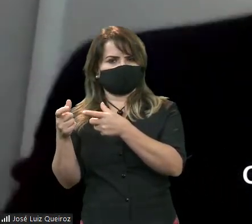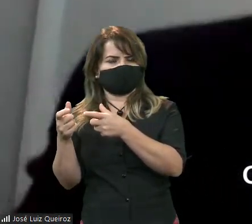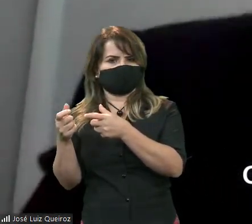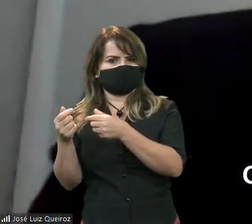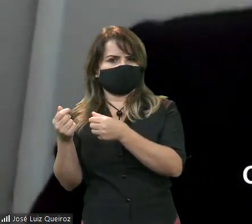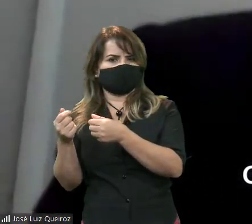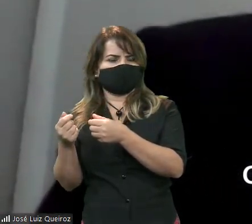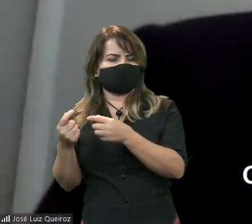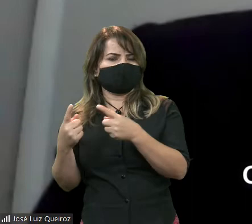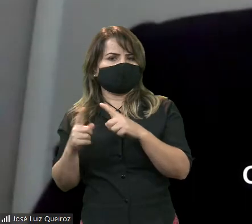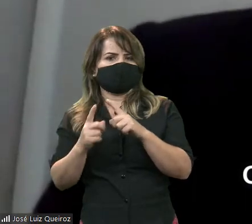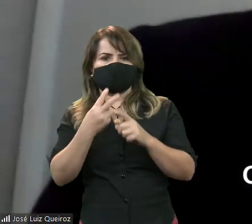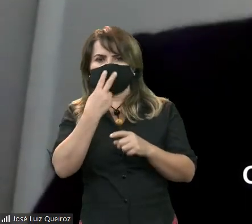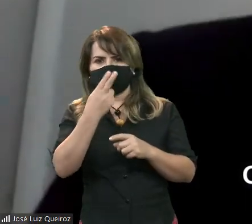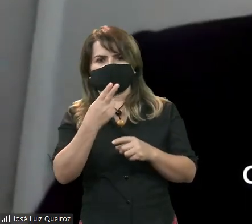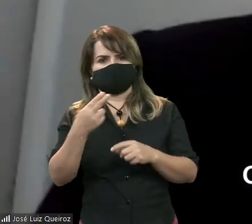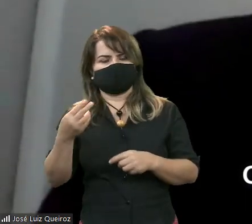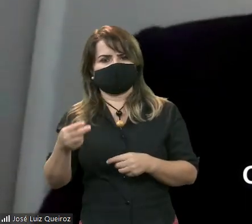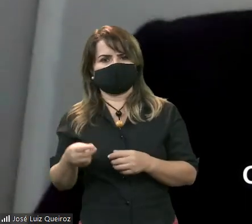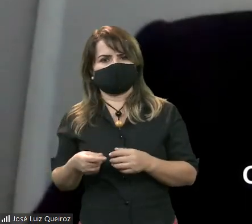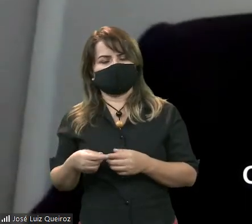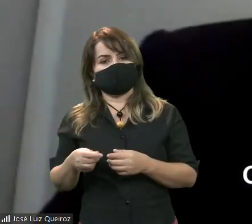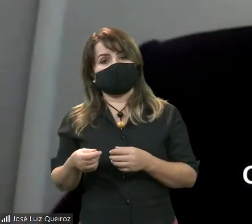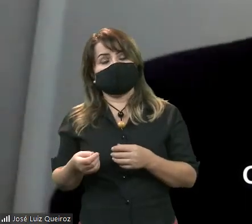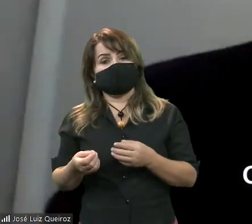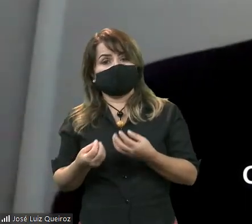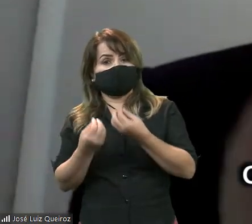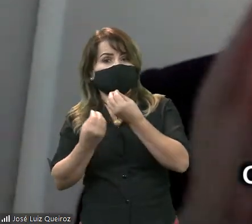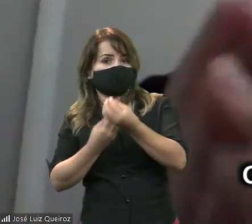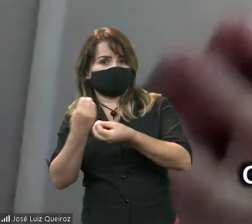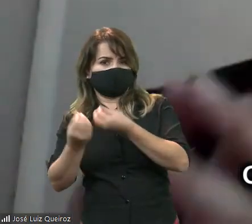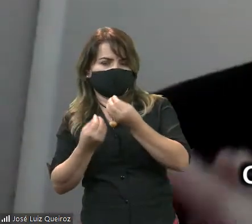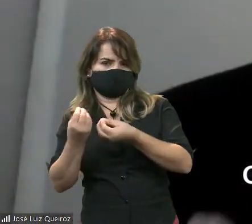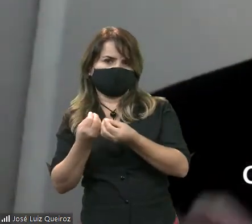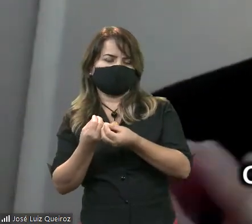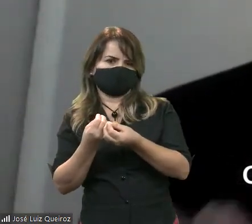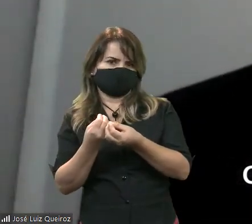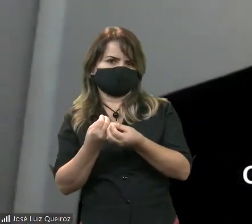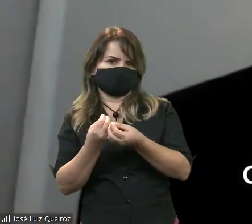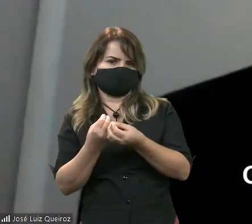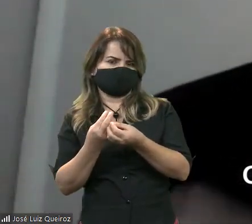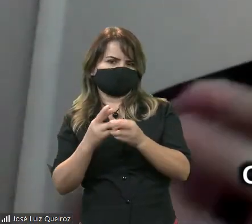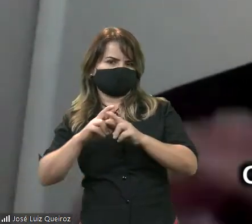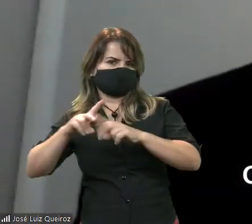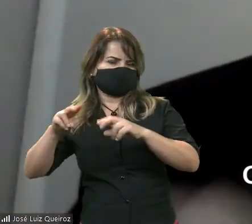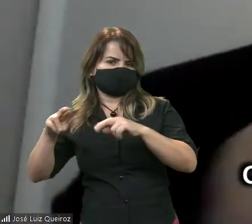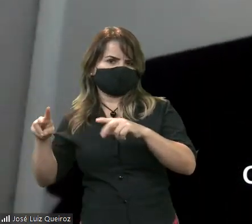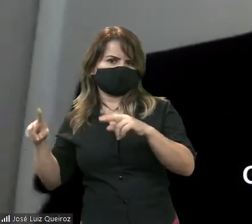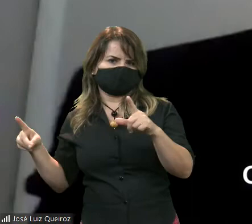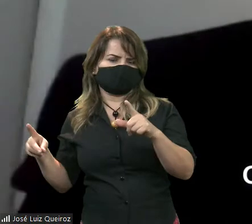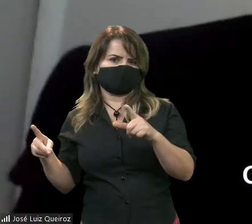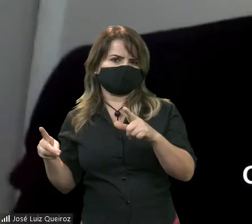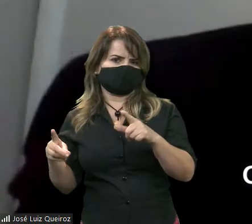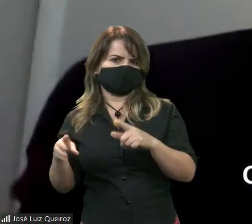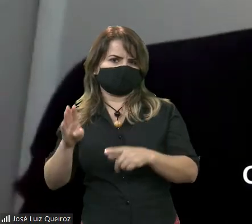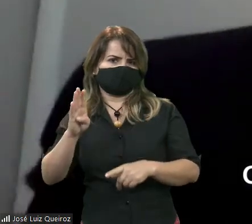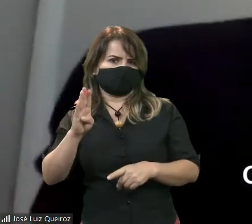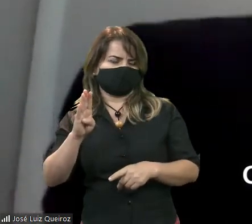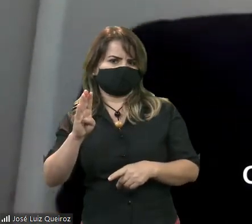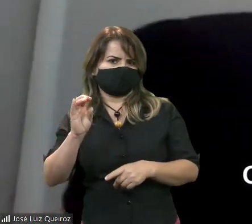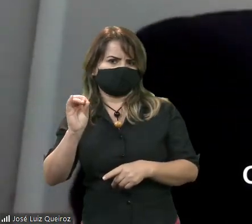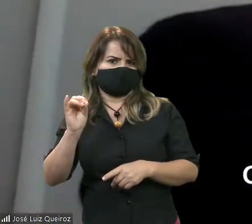que serve principalmente para desburocratizar e não burocratizar, para desburocratizar, porque isso vai